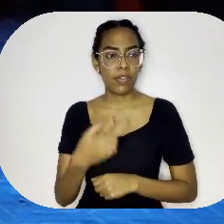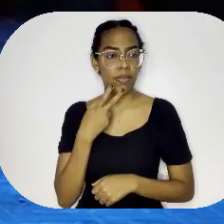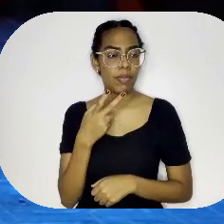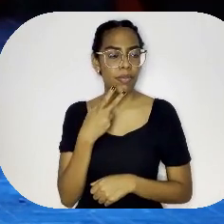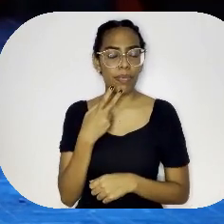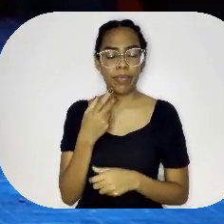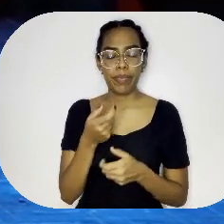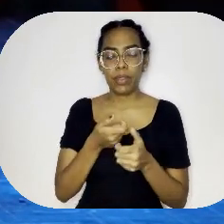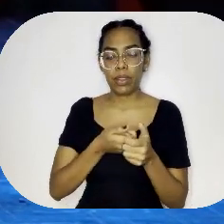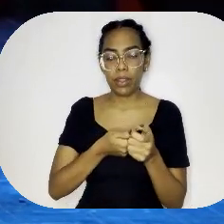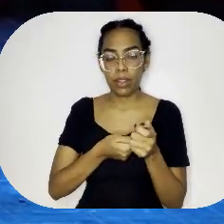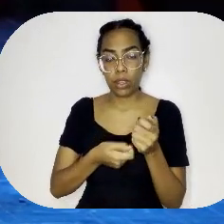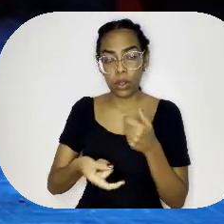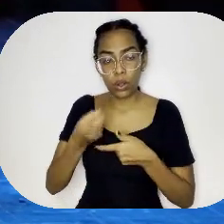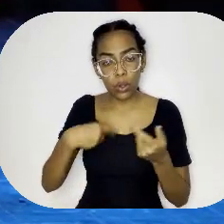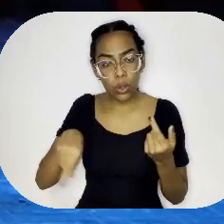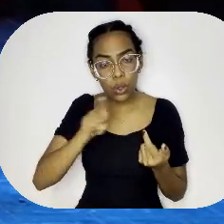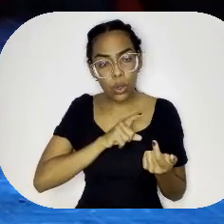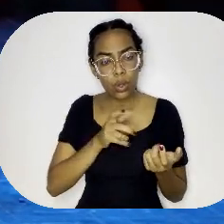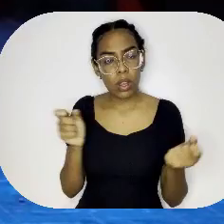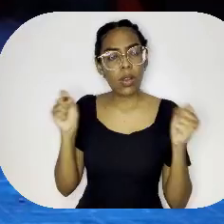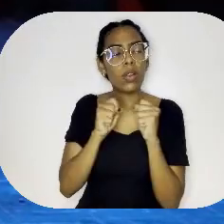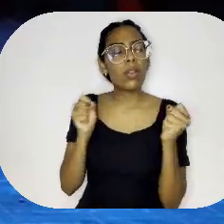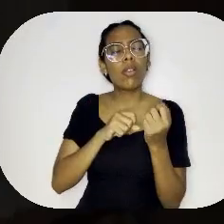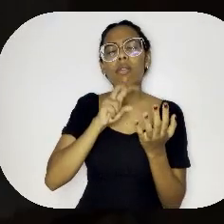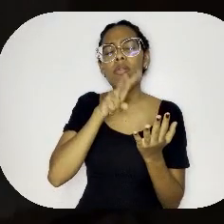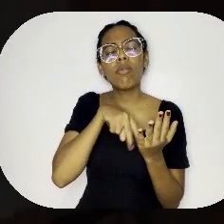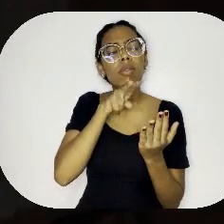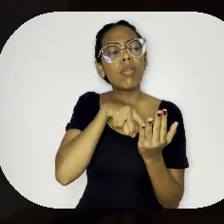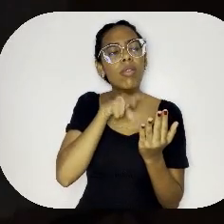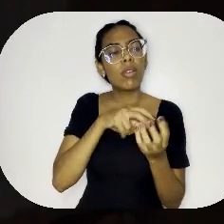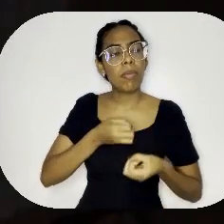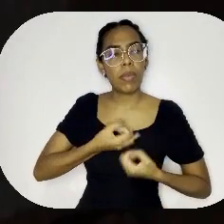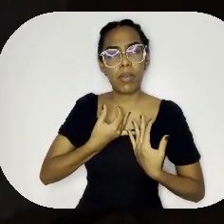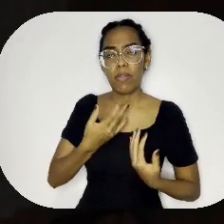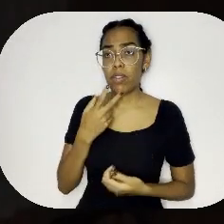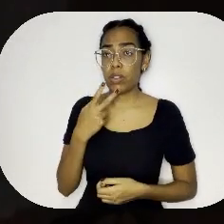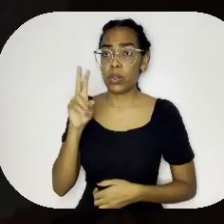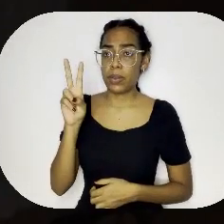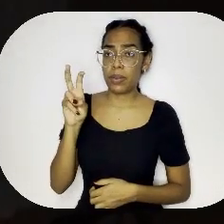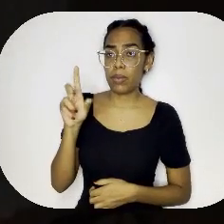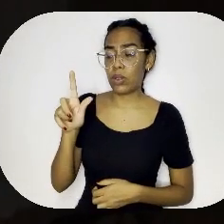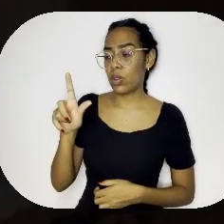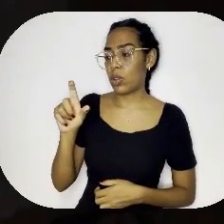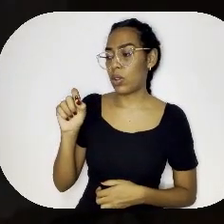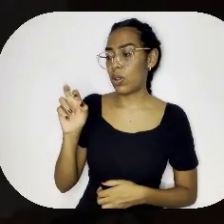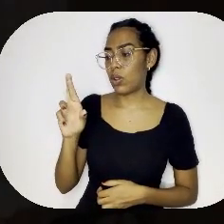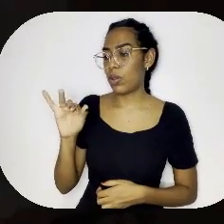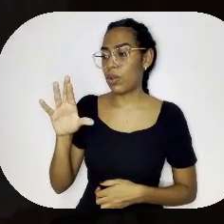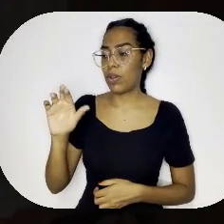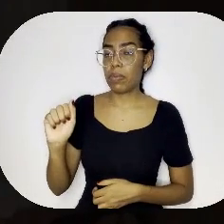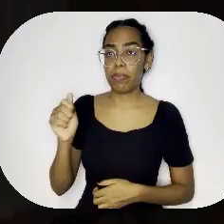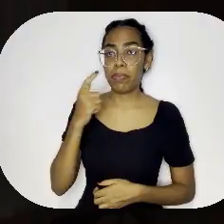o que é que ei, quero? Desfiar o seu rosário de poemas preferidos? Ou você pensa que a gente não já te viu entrando aqui nessa